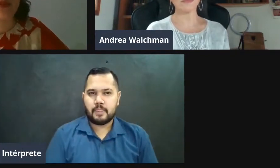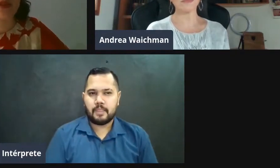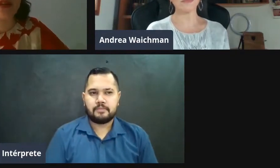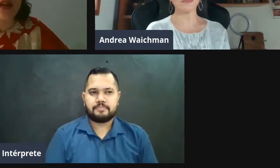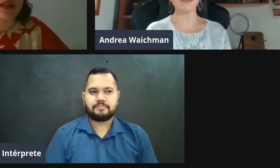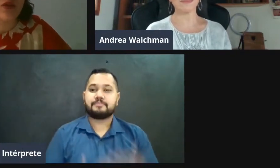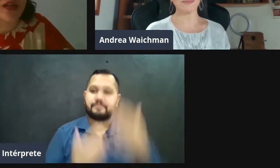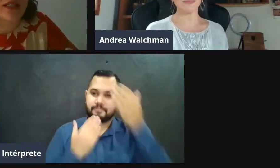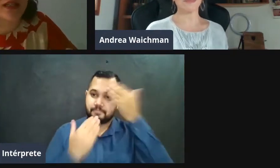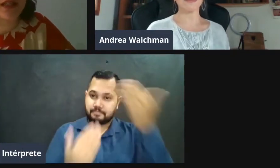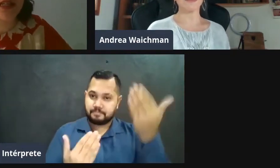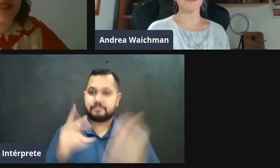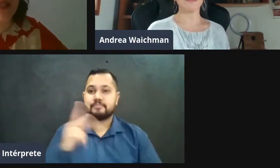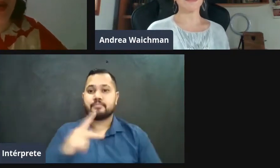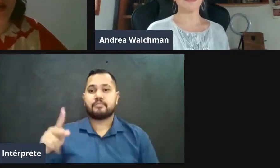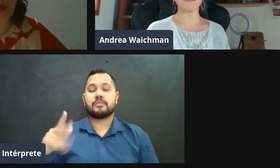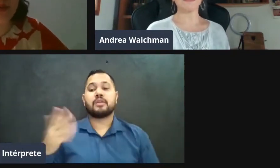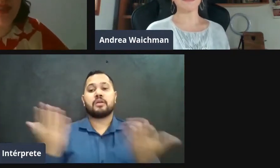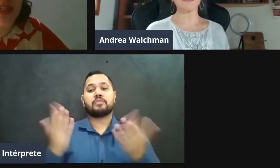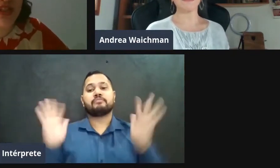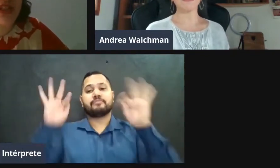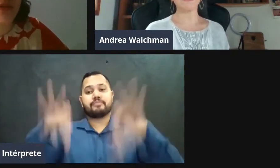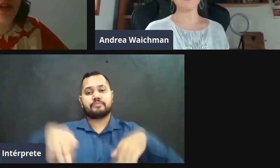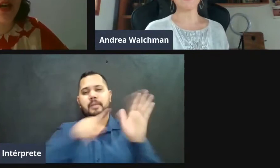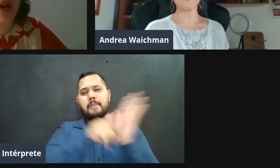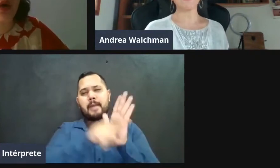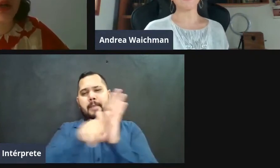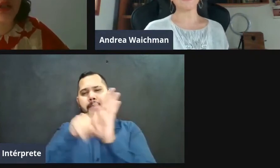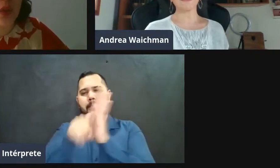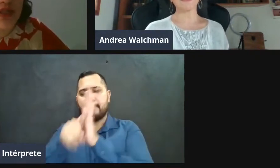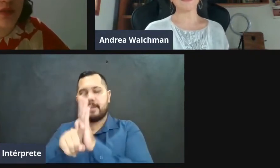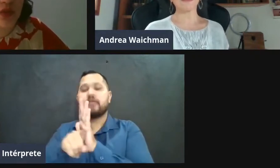Obrigada, professora. Então, finalizando aqui essas perguntas,